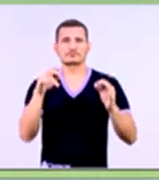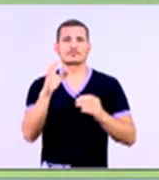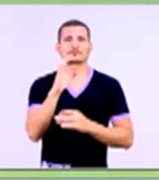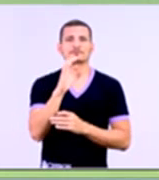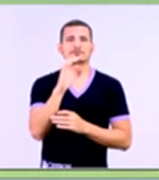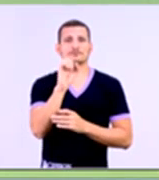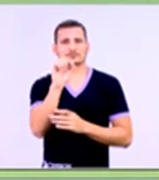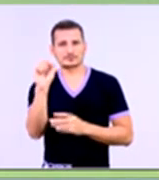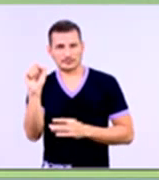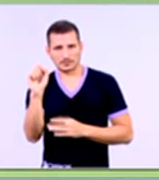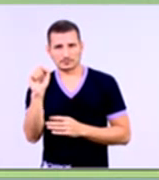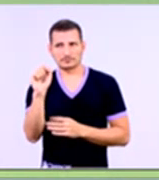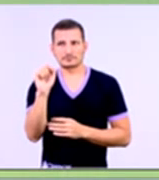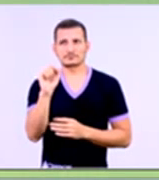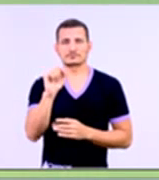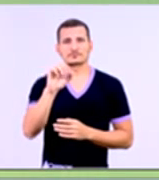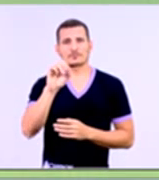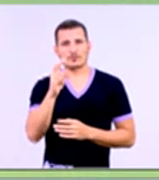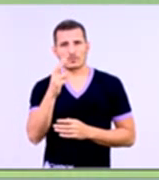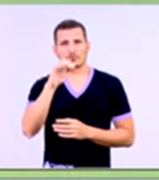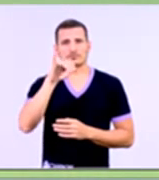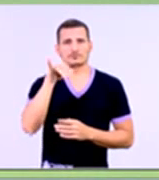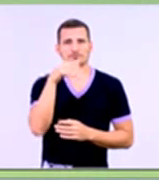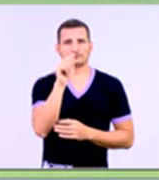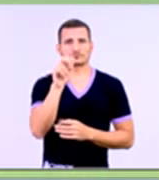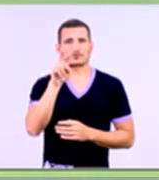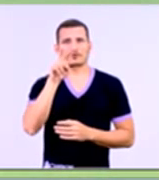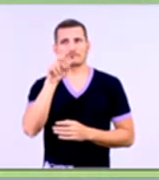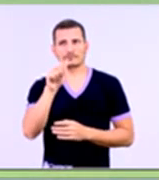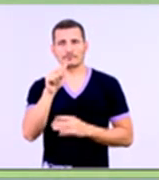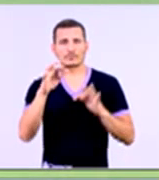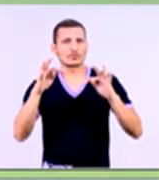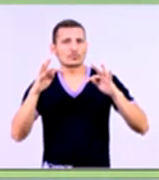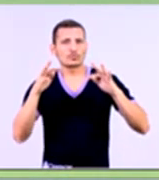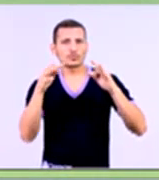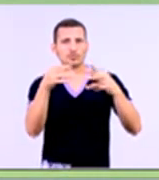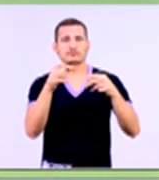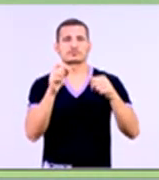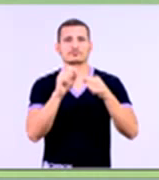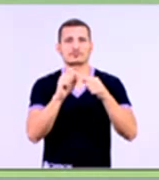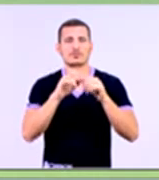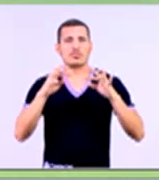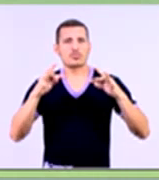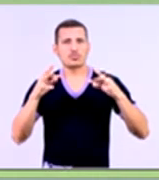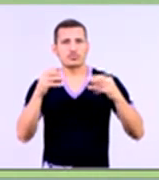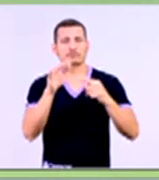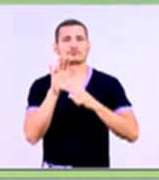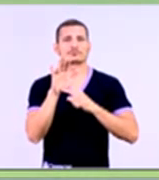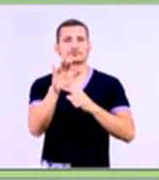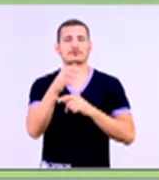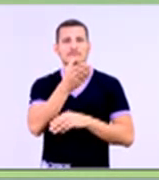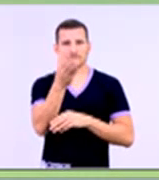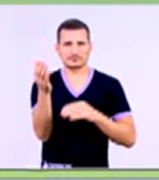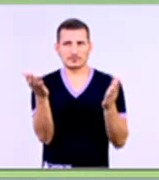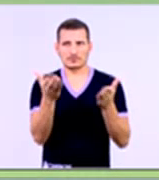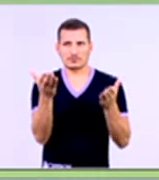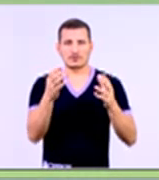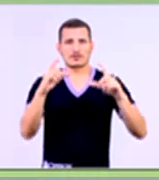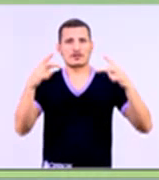quanto para o JavaScript. Tudo que nós formos fazer, tudo que eu mostrarei para vocês a partir de agora, fica